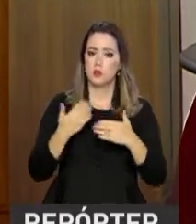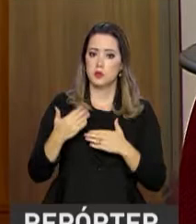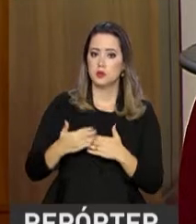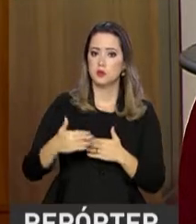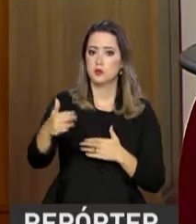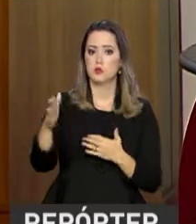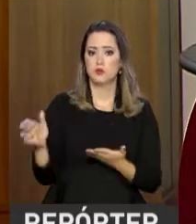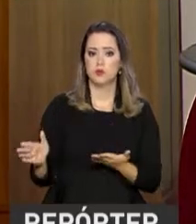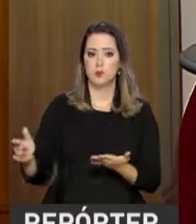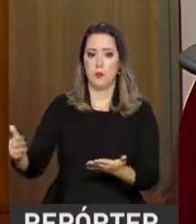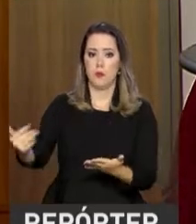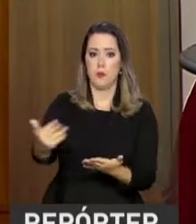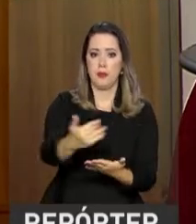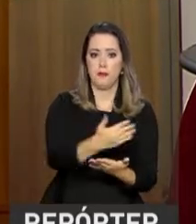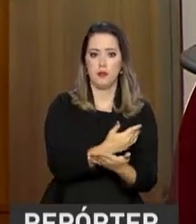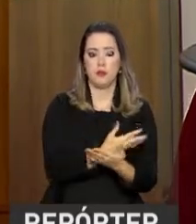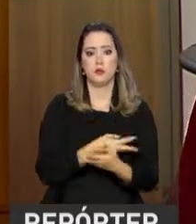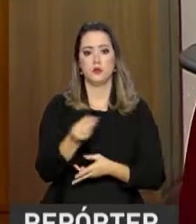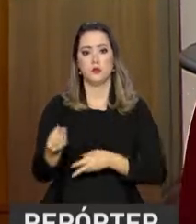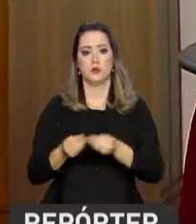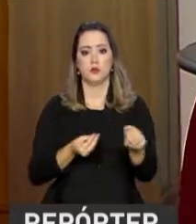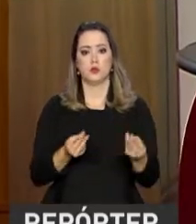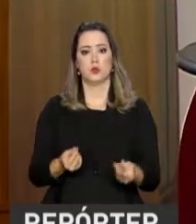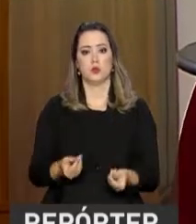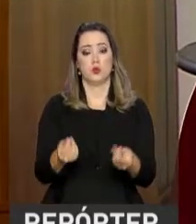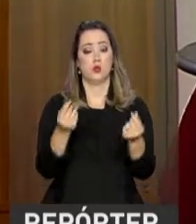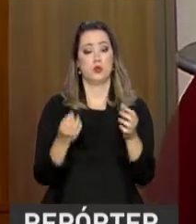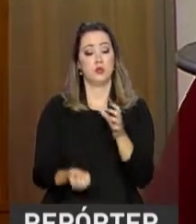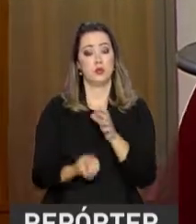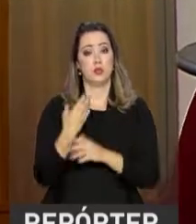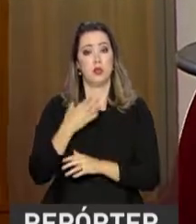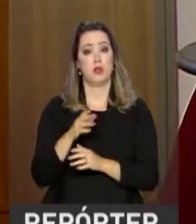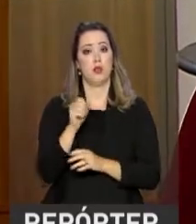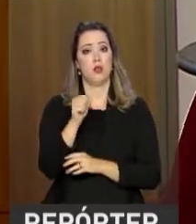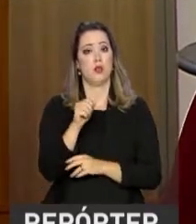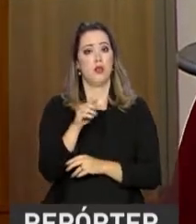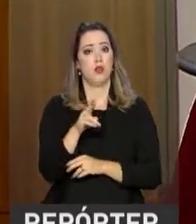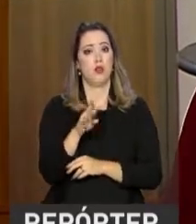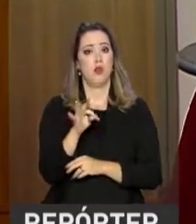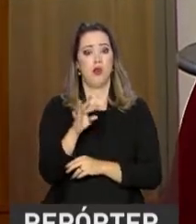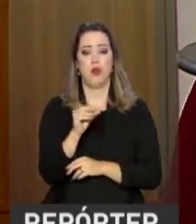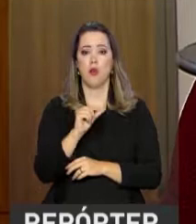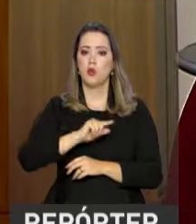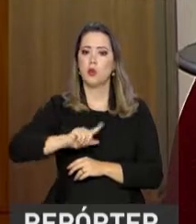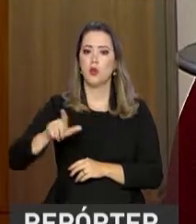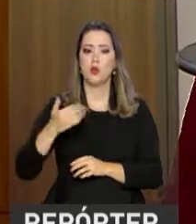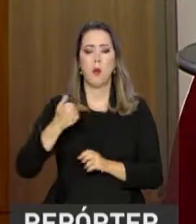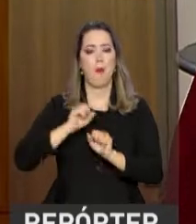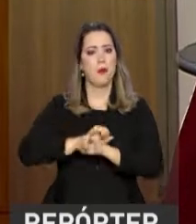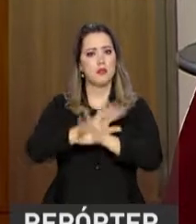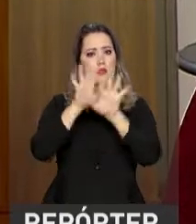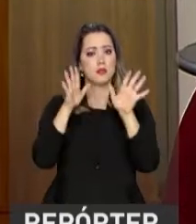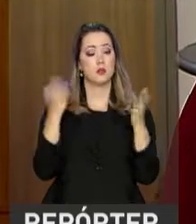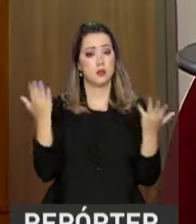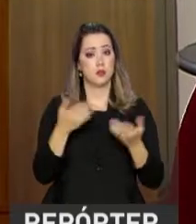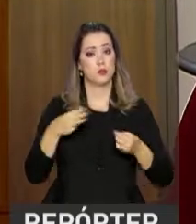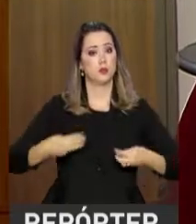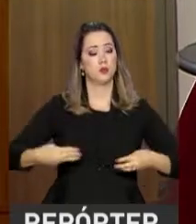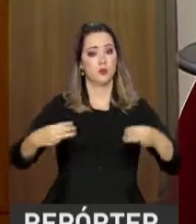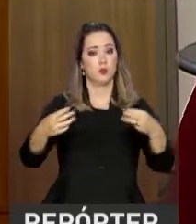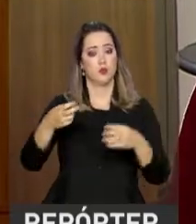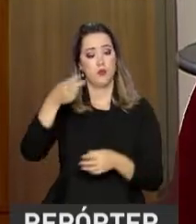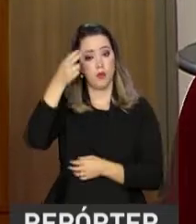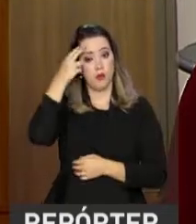de arrecadação e distribuição dos recursos gerados a partir do direito autoral mais transparente, o Ministério da